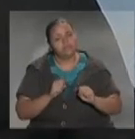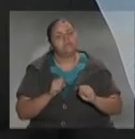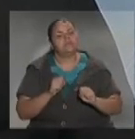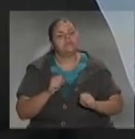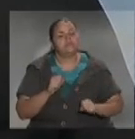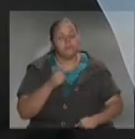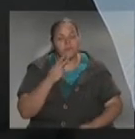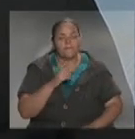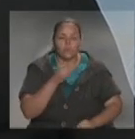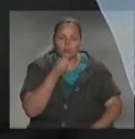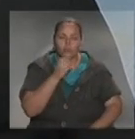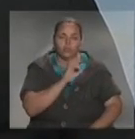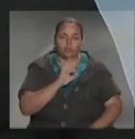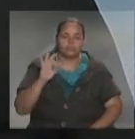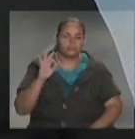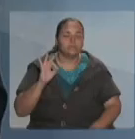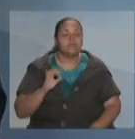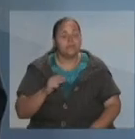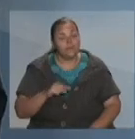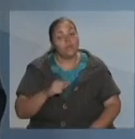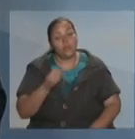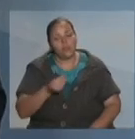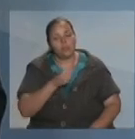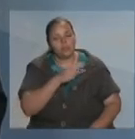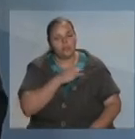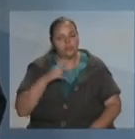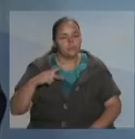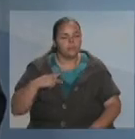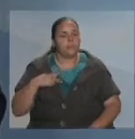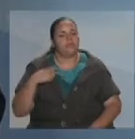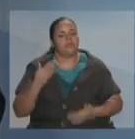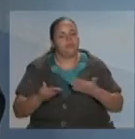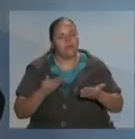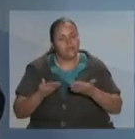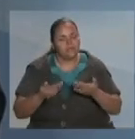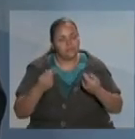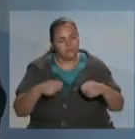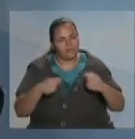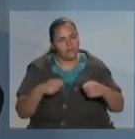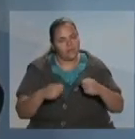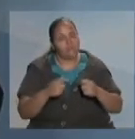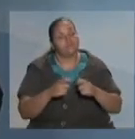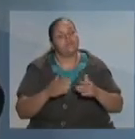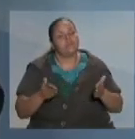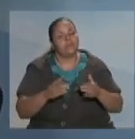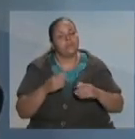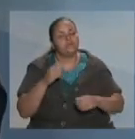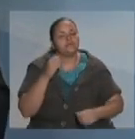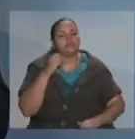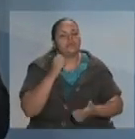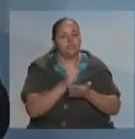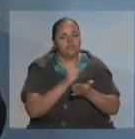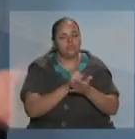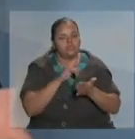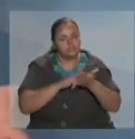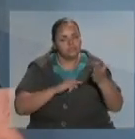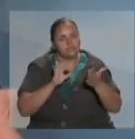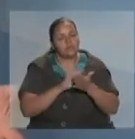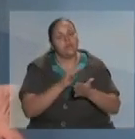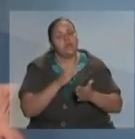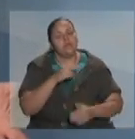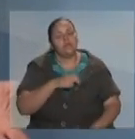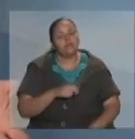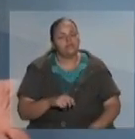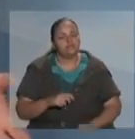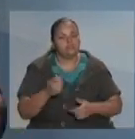gente poderia chamar de ponto ótimo, né? E como o Ministério Público tem lidado com essa necessidade cada vez maior de que as contratações